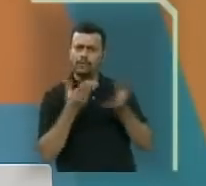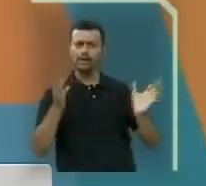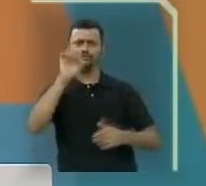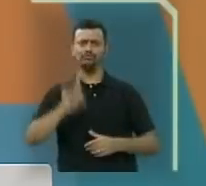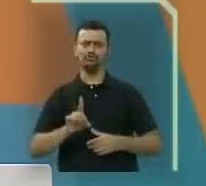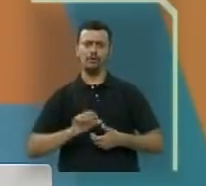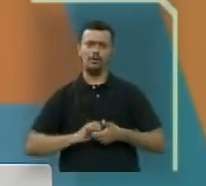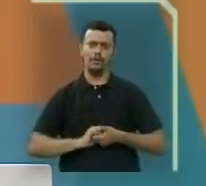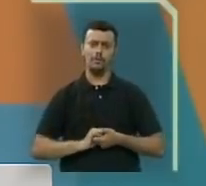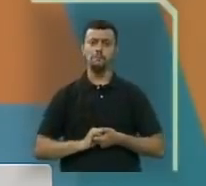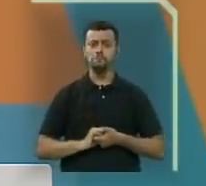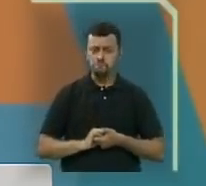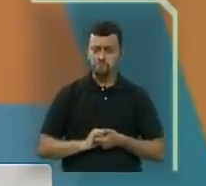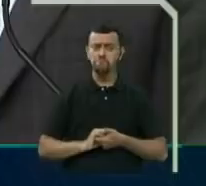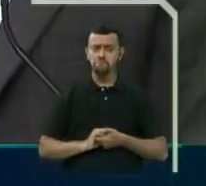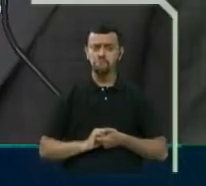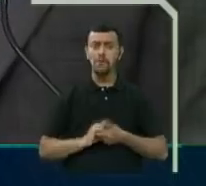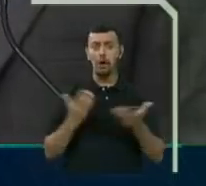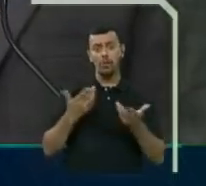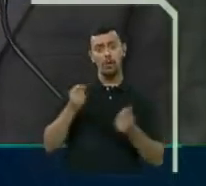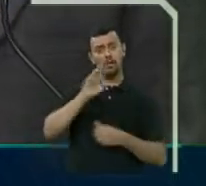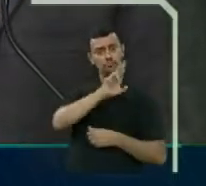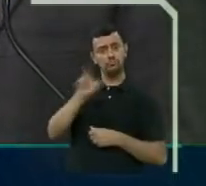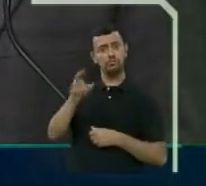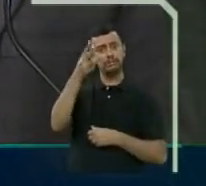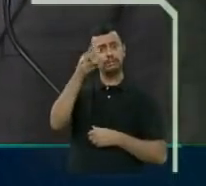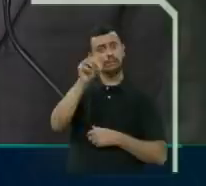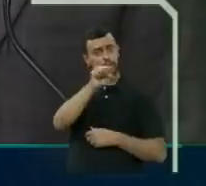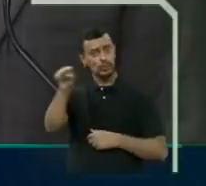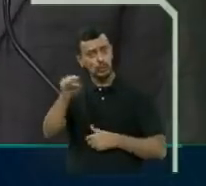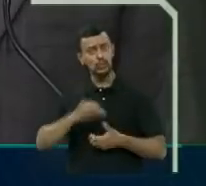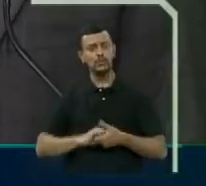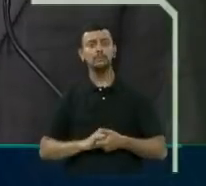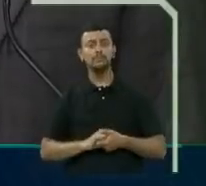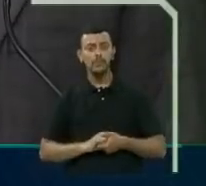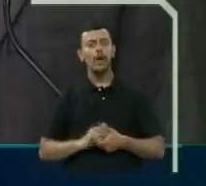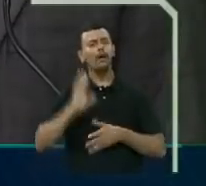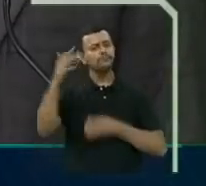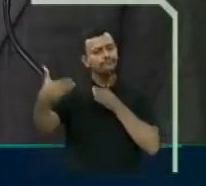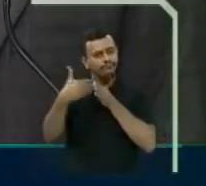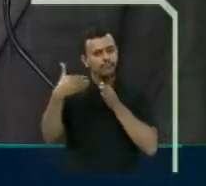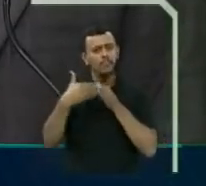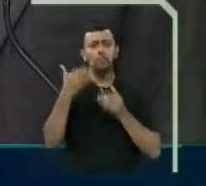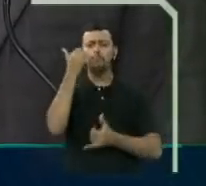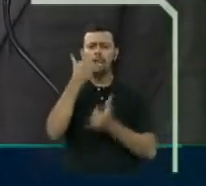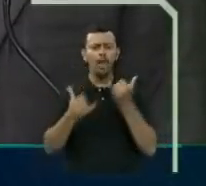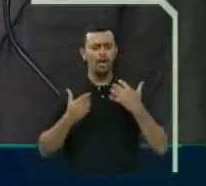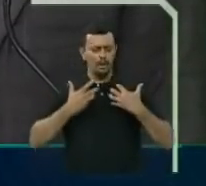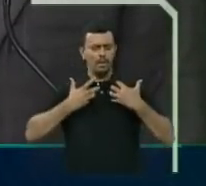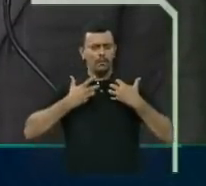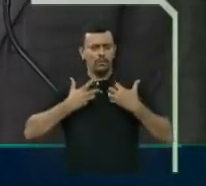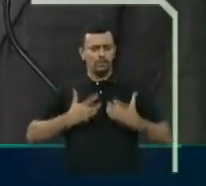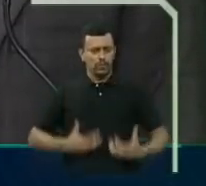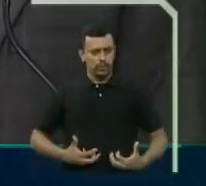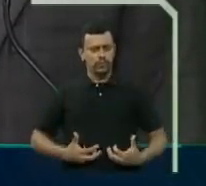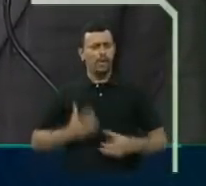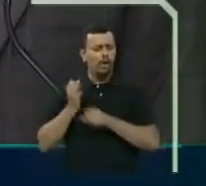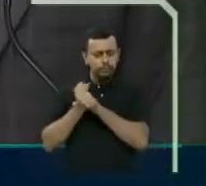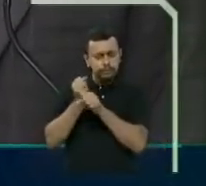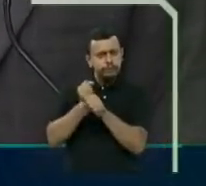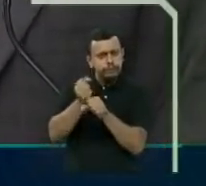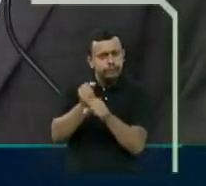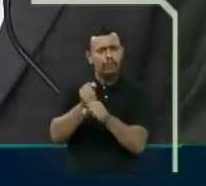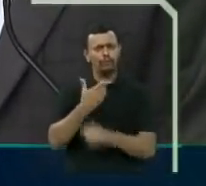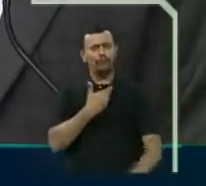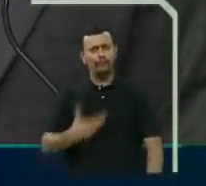Luiz Marinho, tréplica, 30 segundos. Concordo plenamente que há um cansaço do jeito de governar o estado de São Paulo. E é